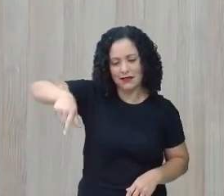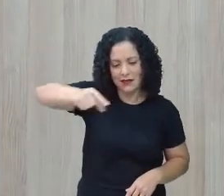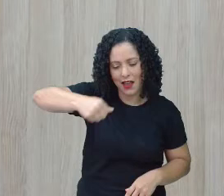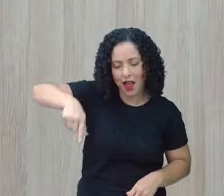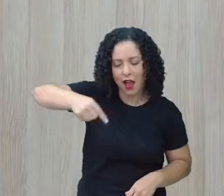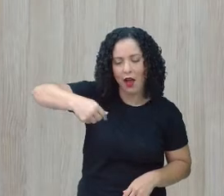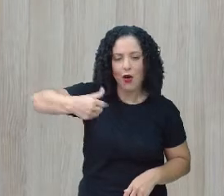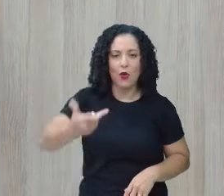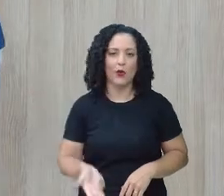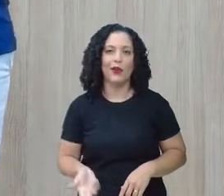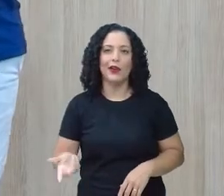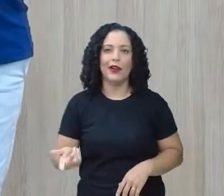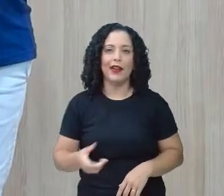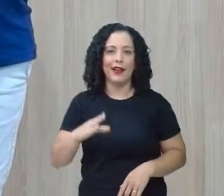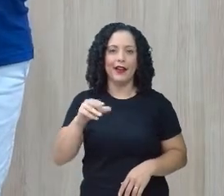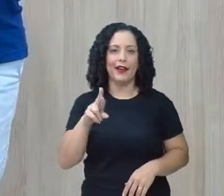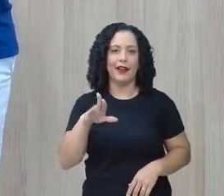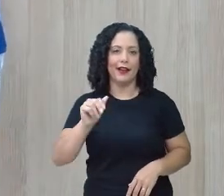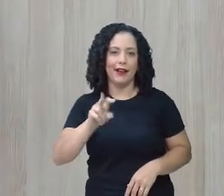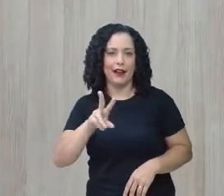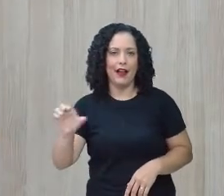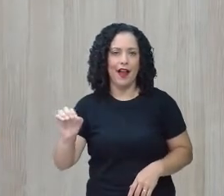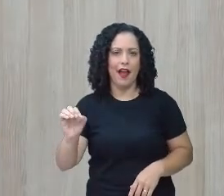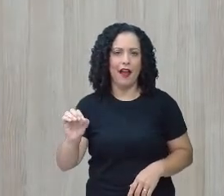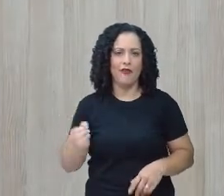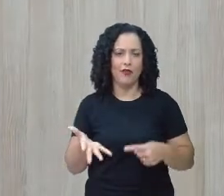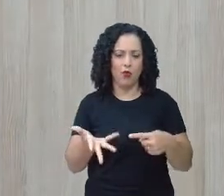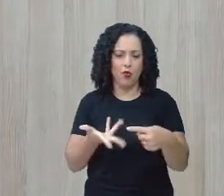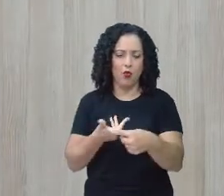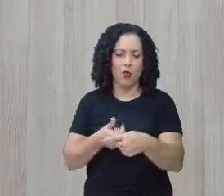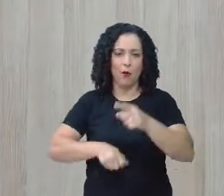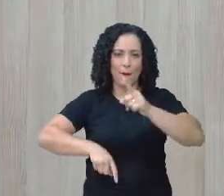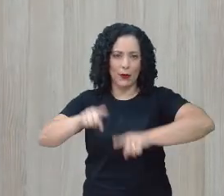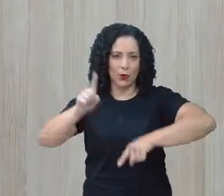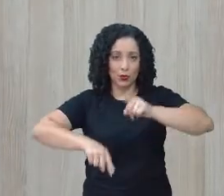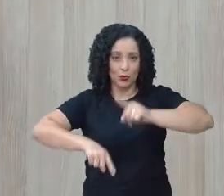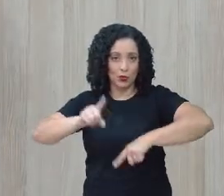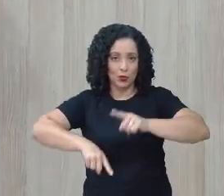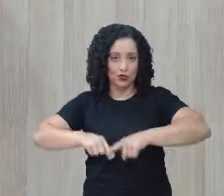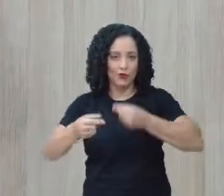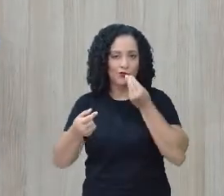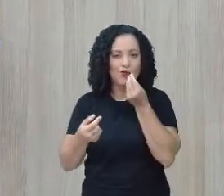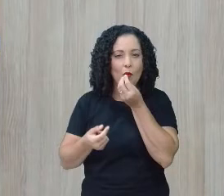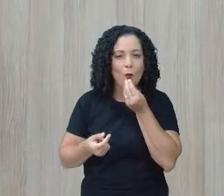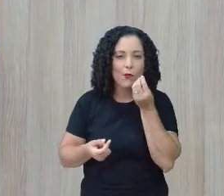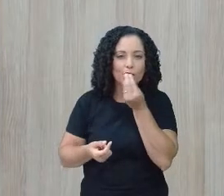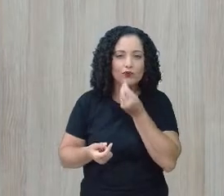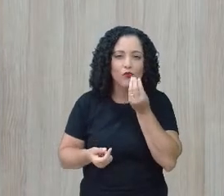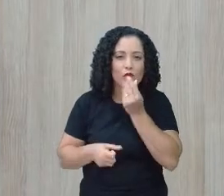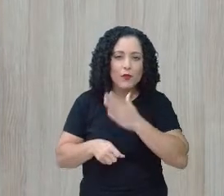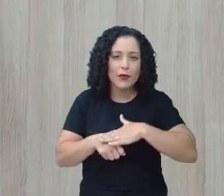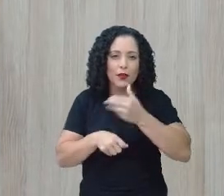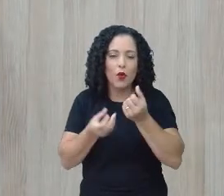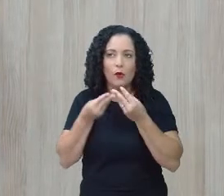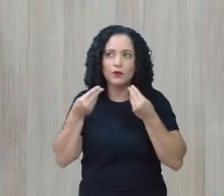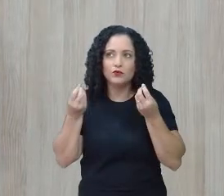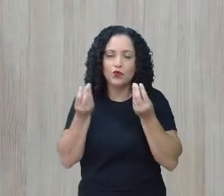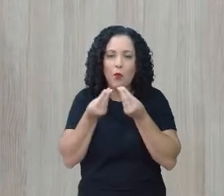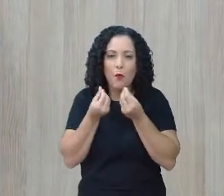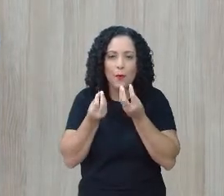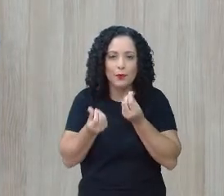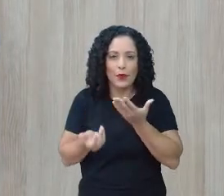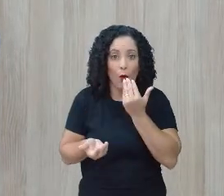certo? O cravo da Índia. Então, esses produtos, eles davam, né, um lucro